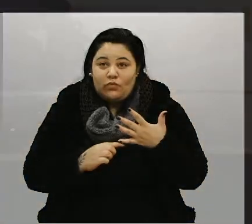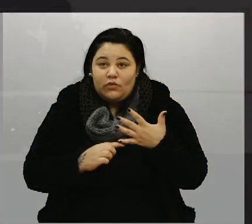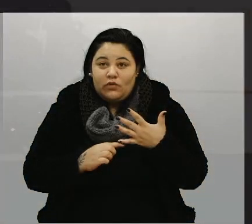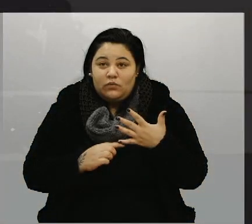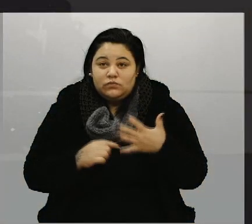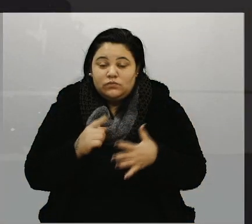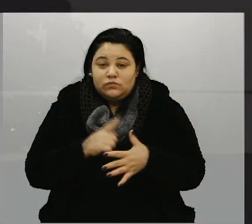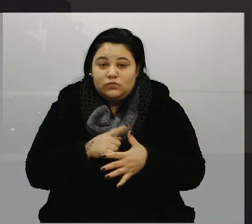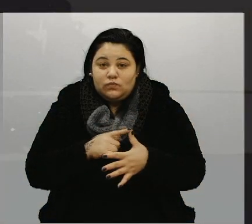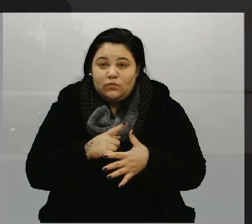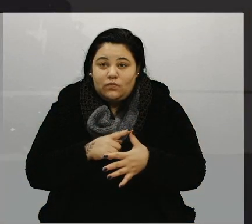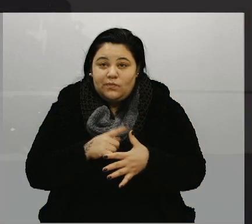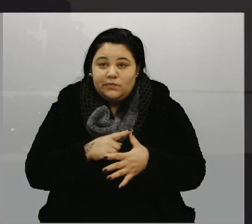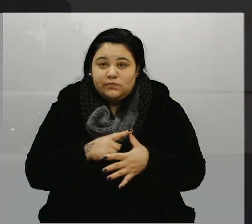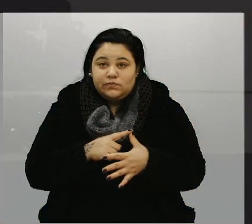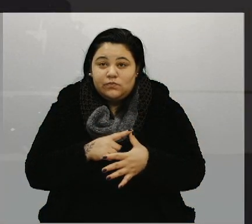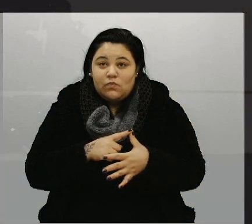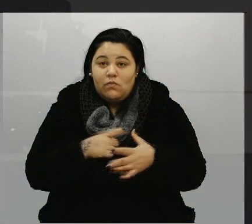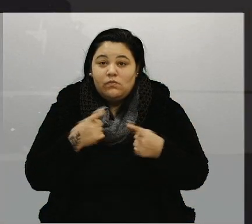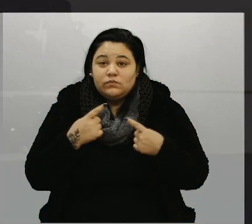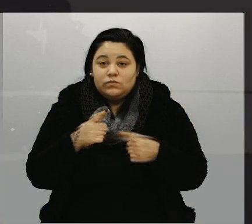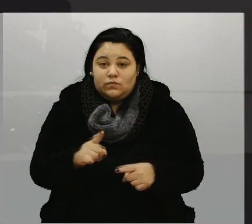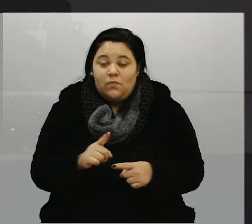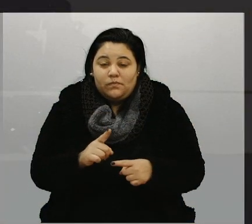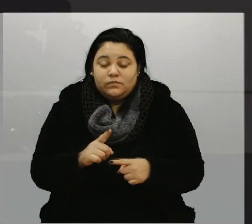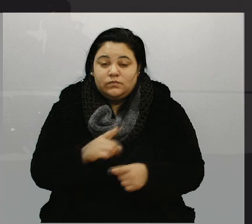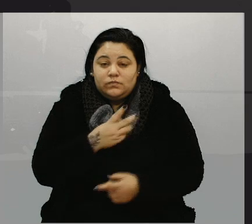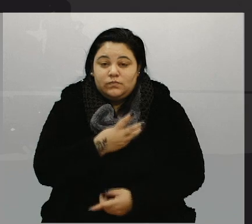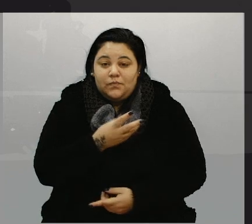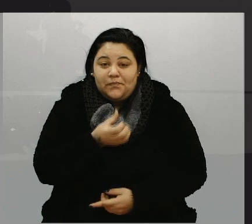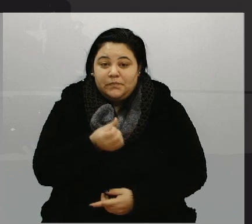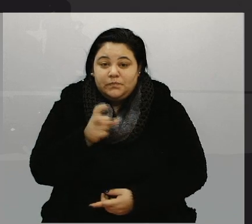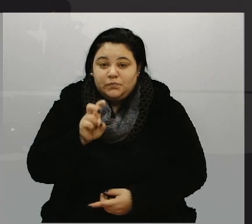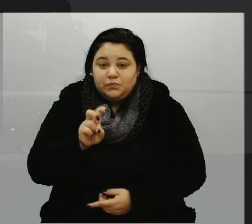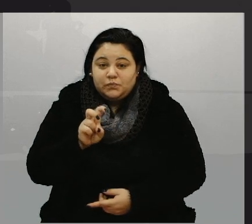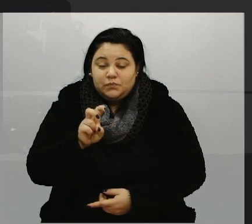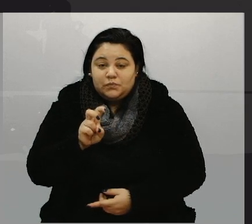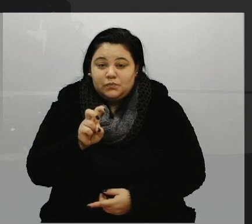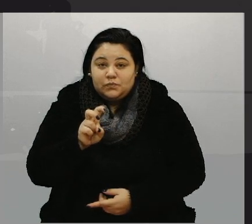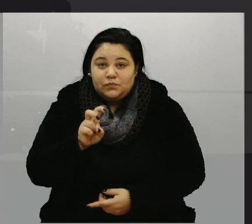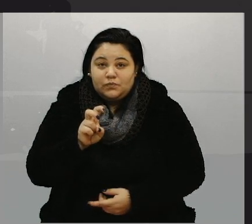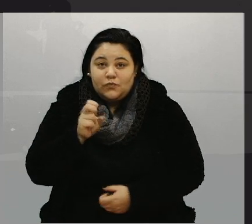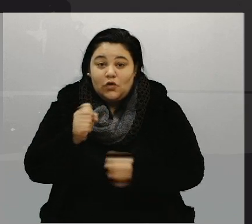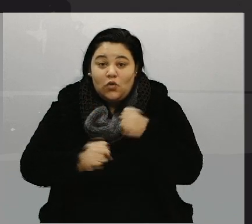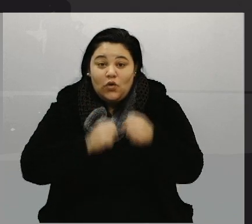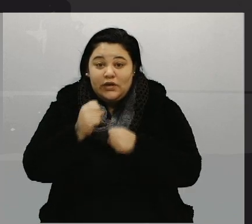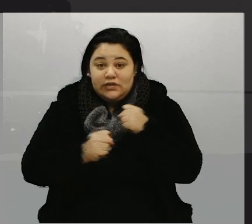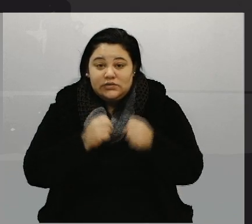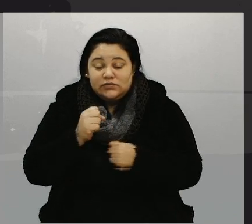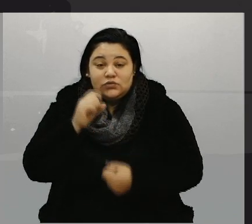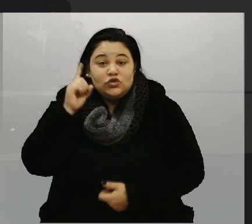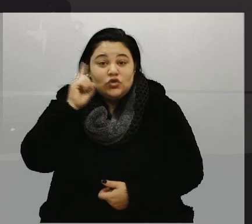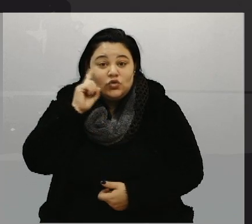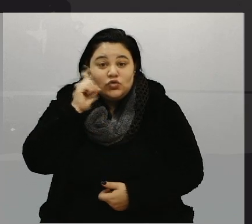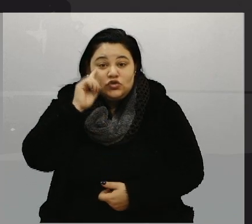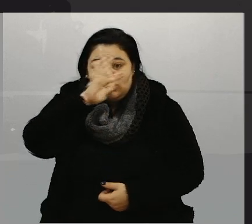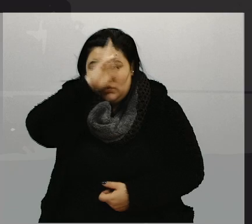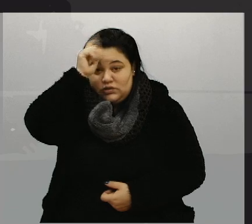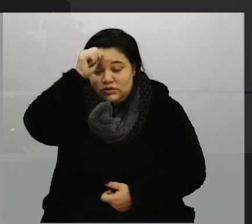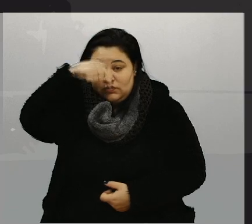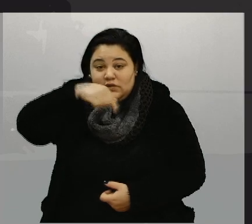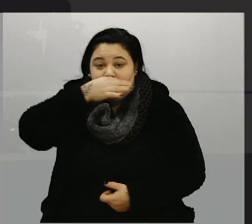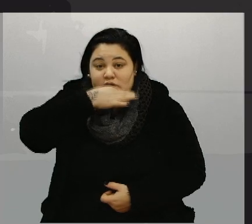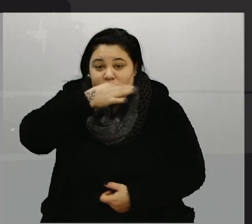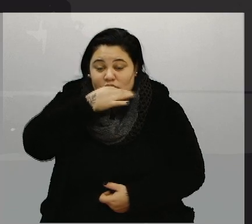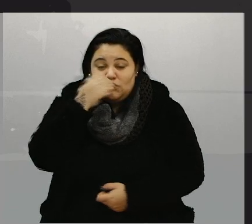5 pilares, sendo um deles o desafio de 365 maratonas seguidas no município de Caxias do Sul,